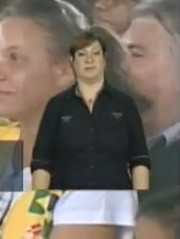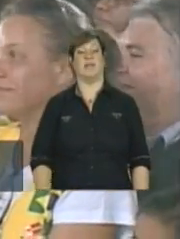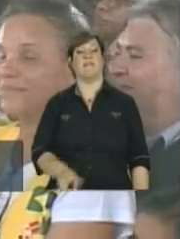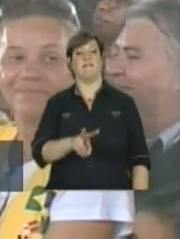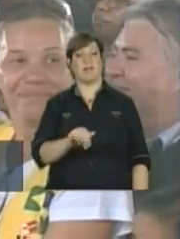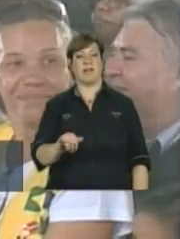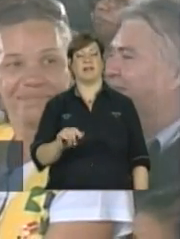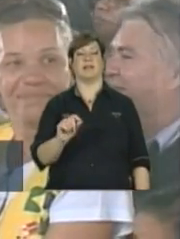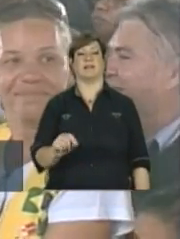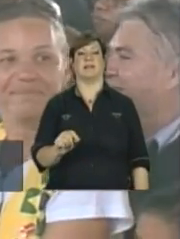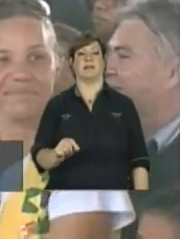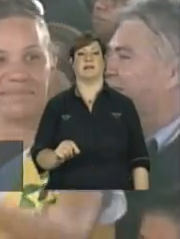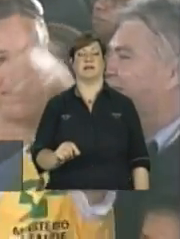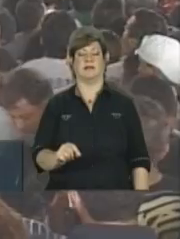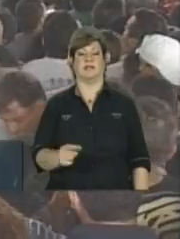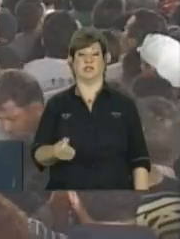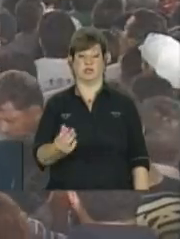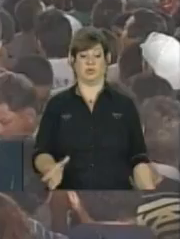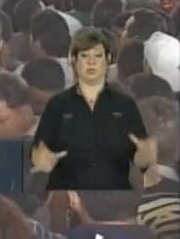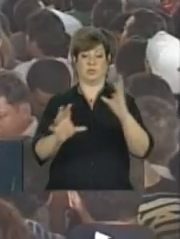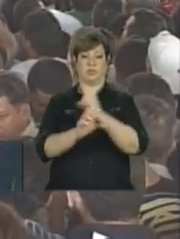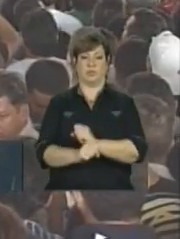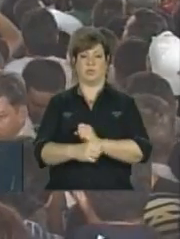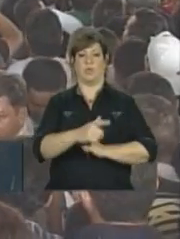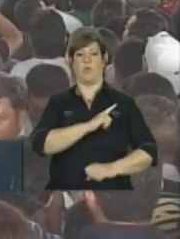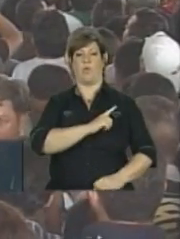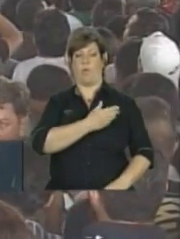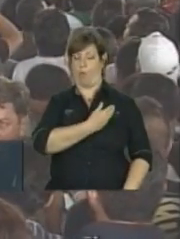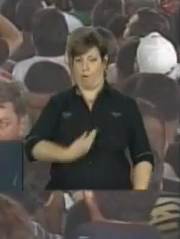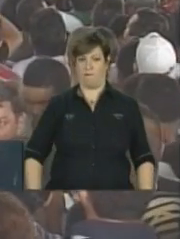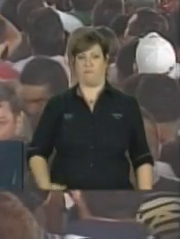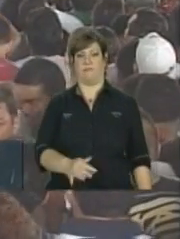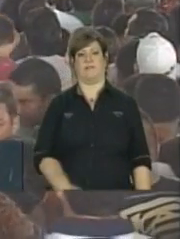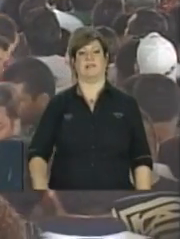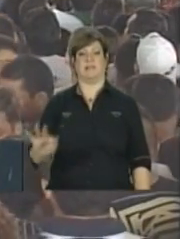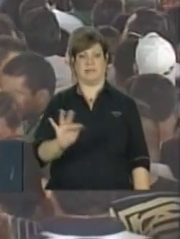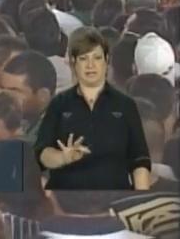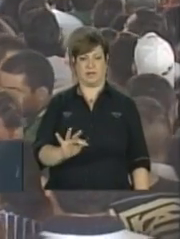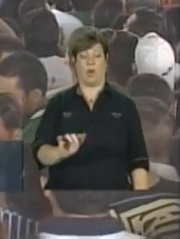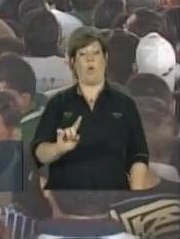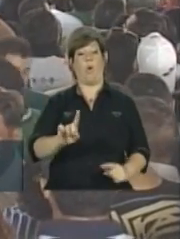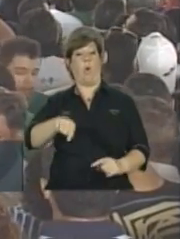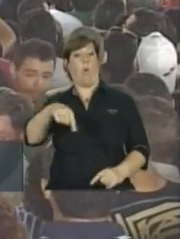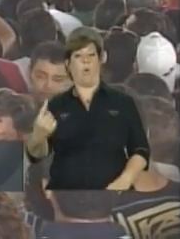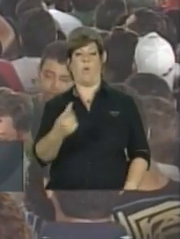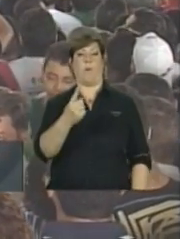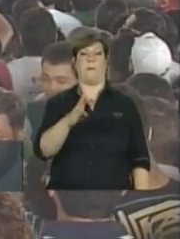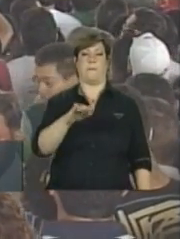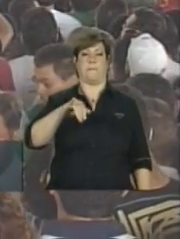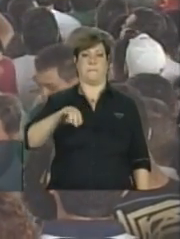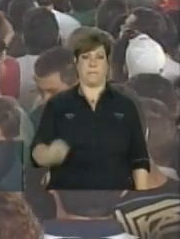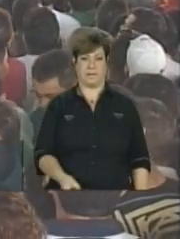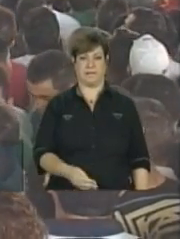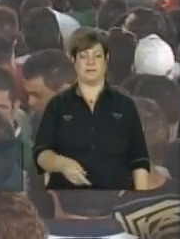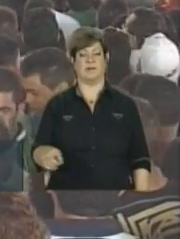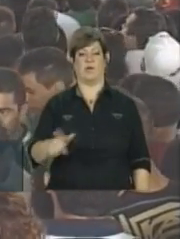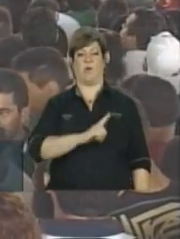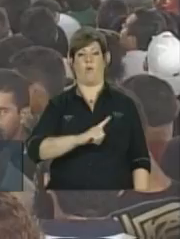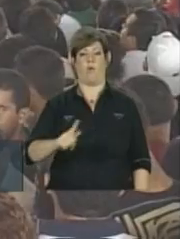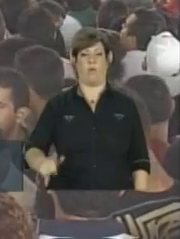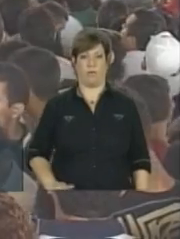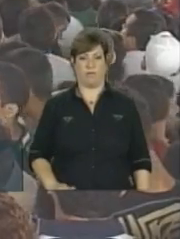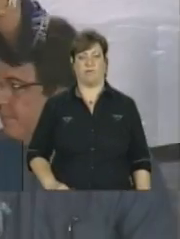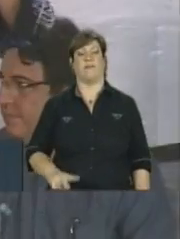vai sair do dinheiro do orçamento do governo federal. E o outro 1 bilhão, o